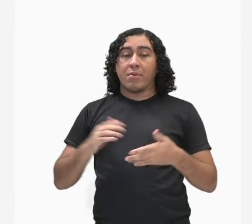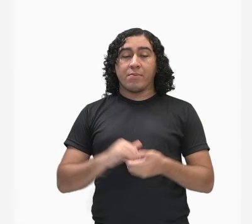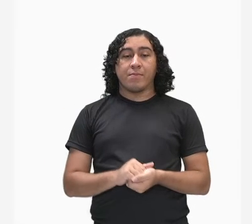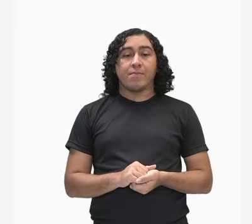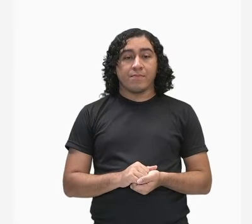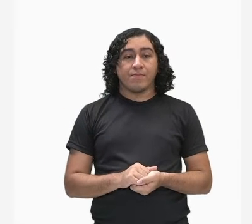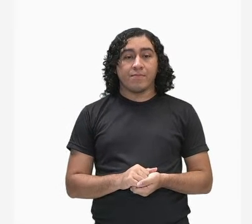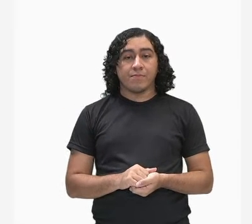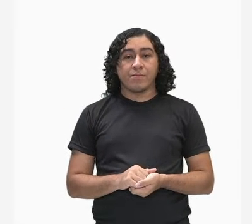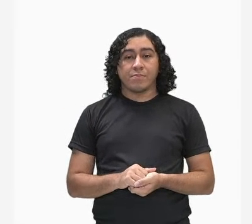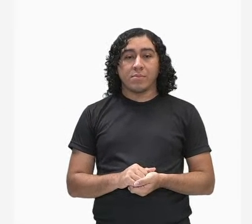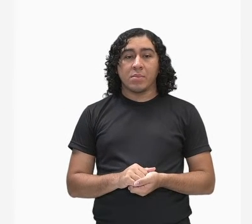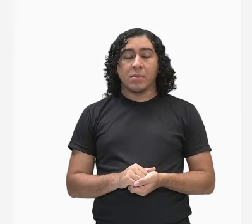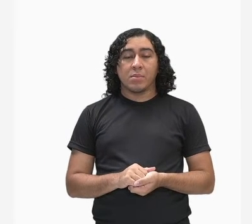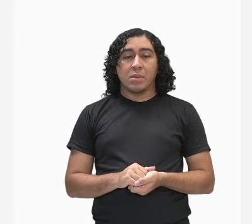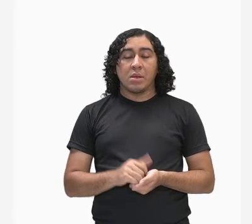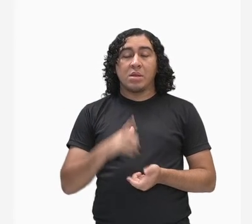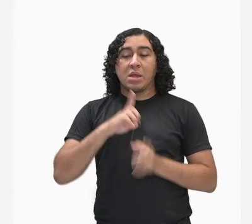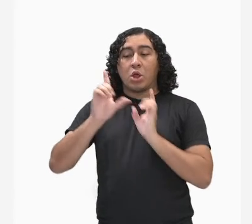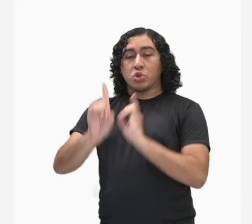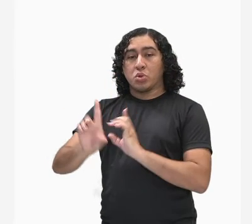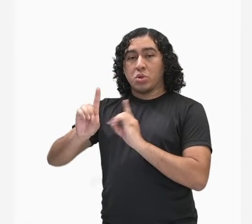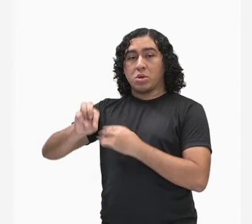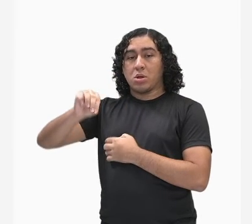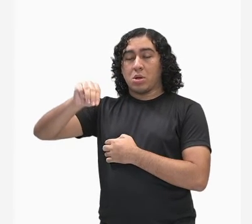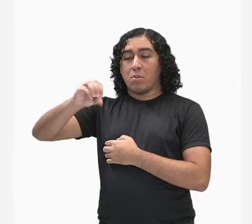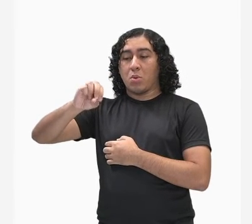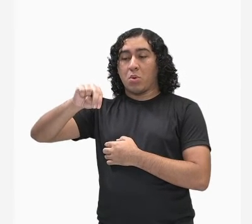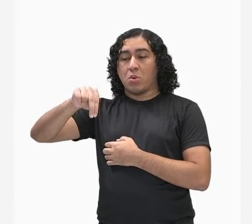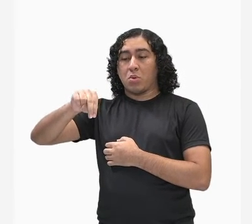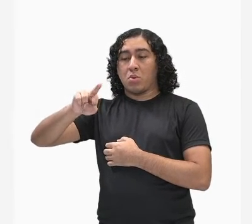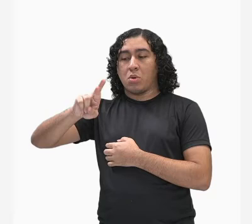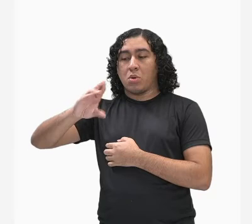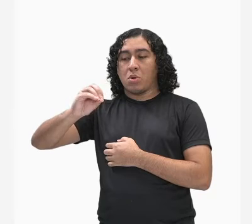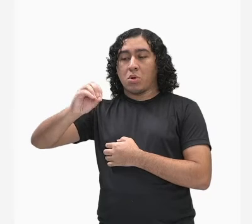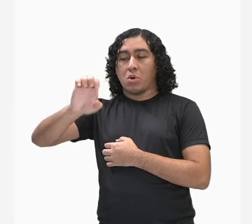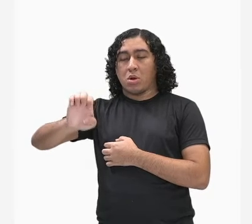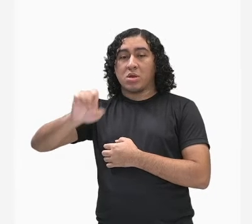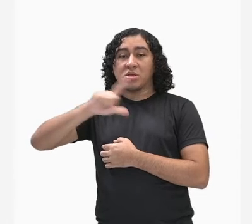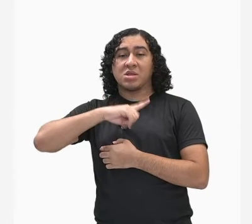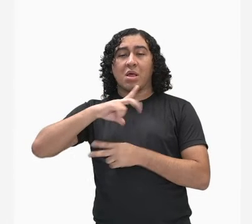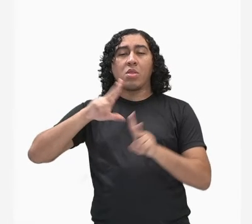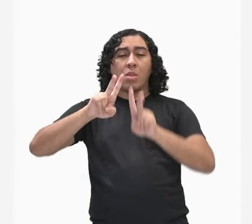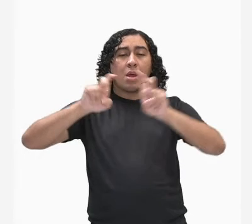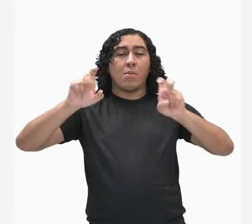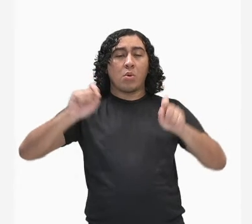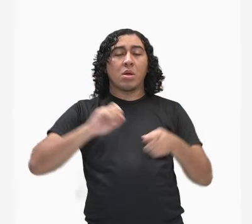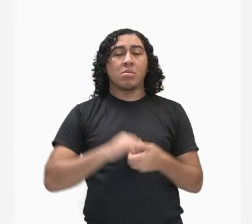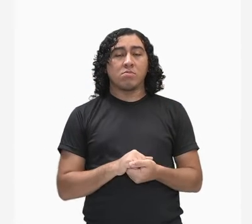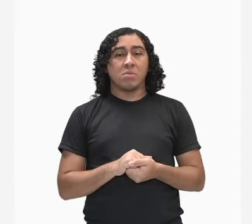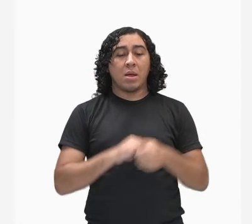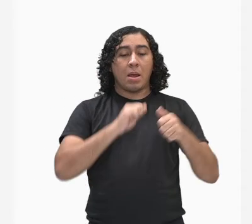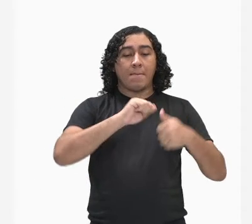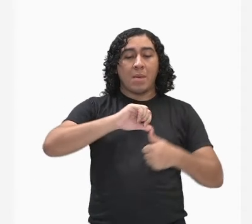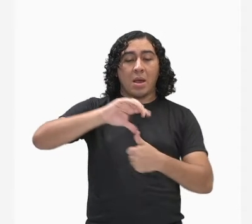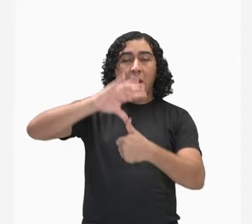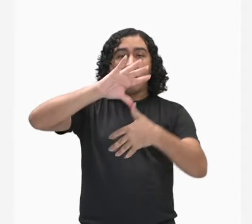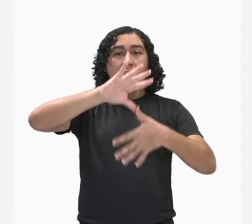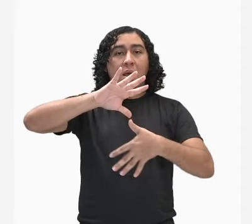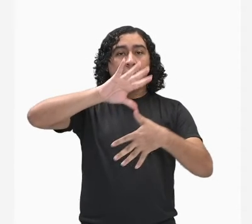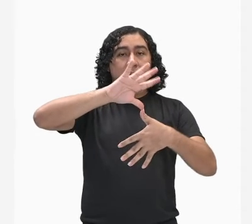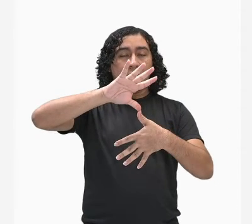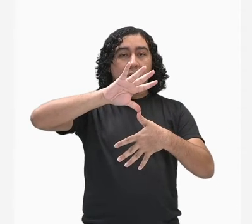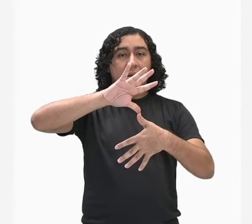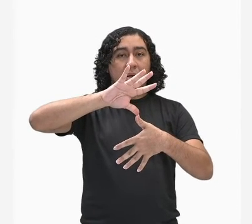chamada doutrina Monroe, criada por James Monroe, que tinha como lema a América para os americanos. Não é